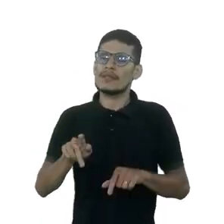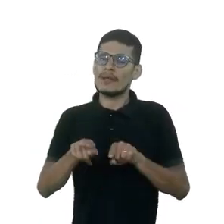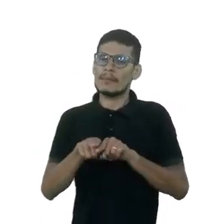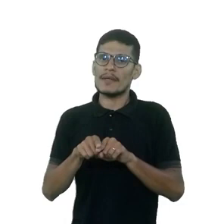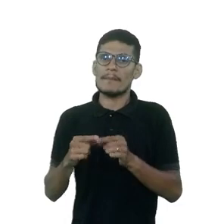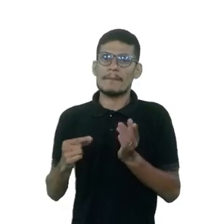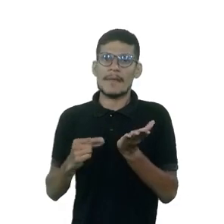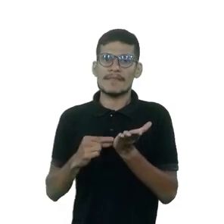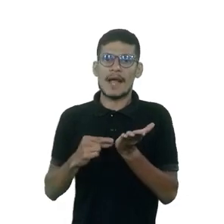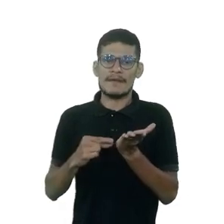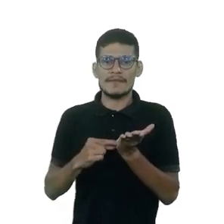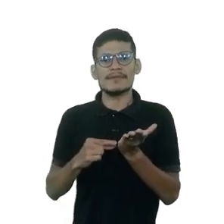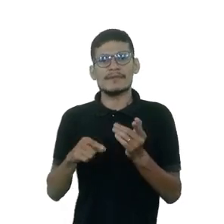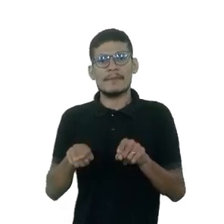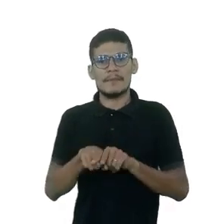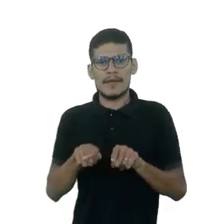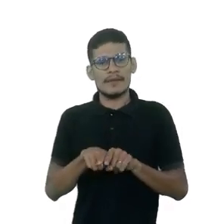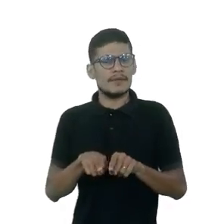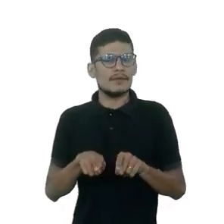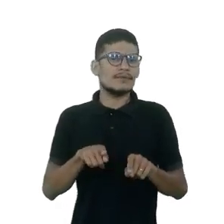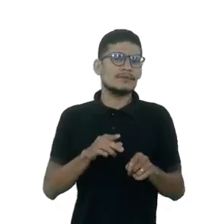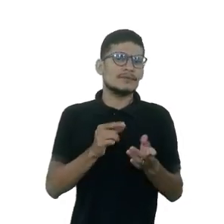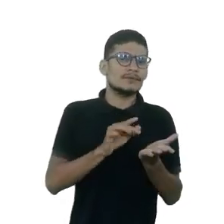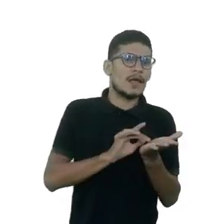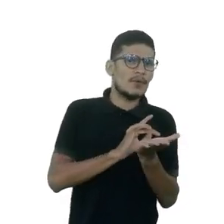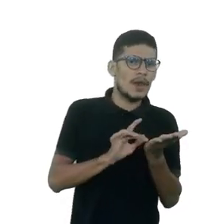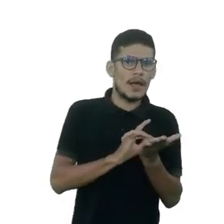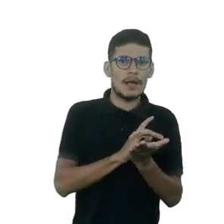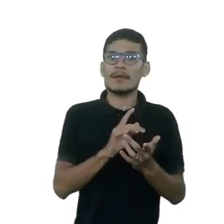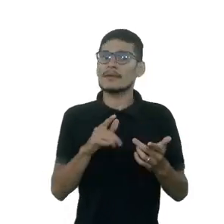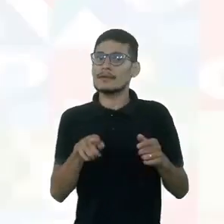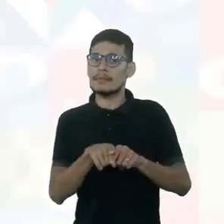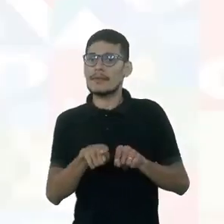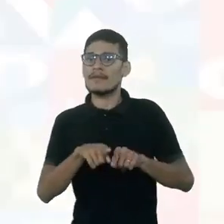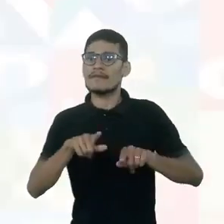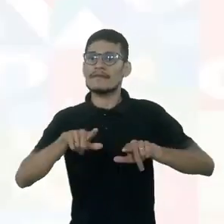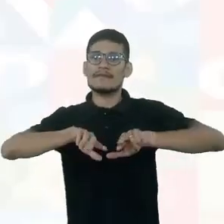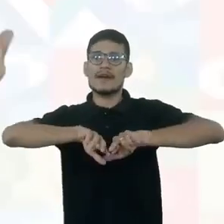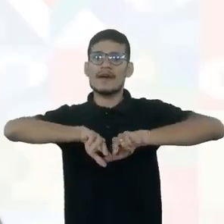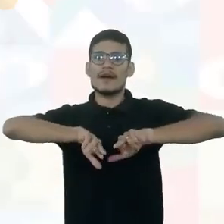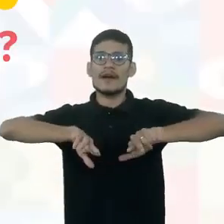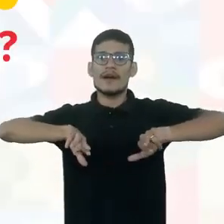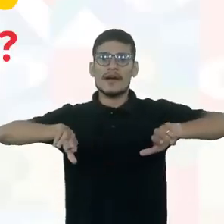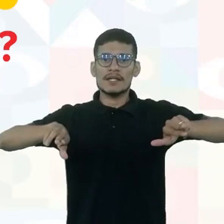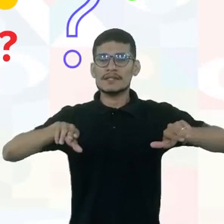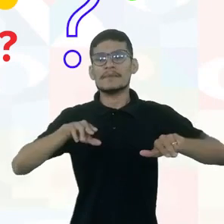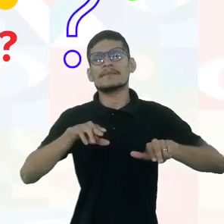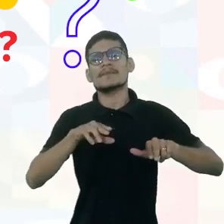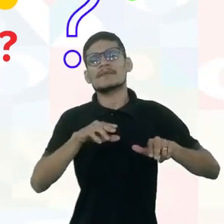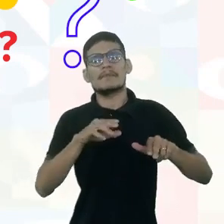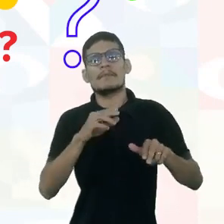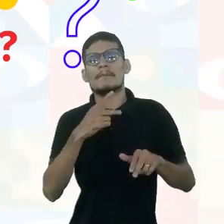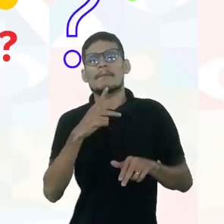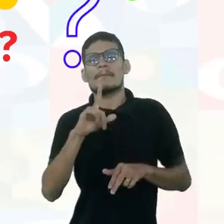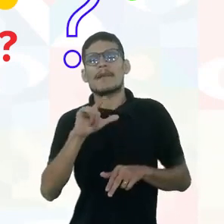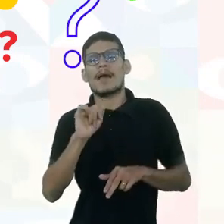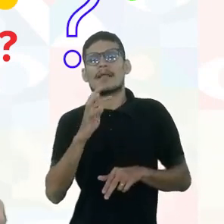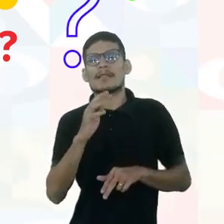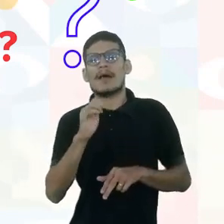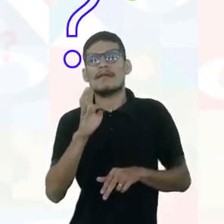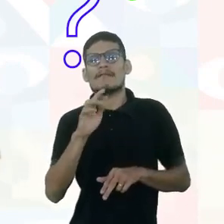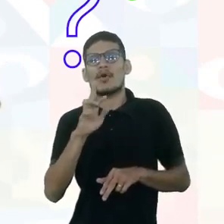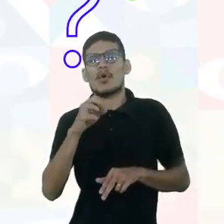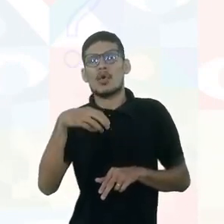assim como no celular. E acima de tudo, ele é multiplataforma. Vocês sabem o que é multiplataforma?